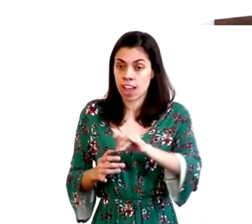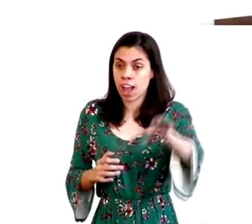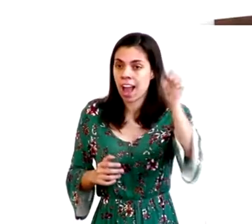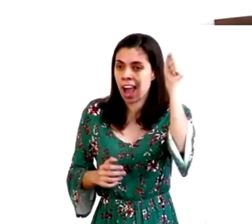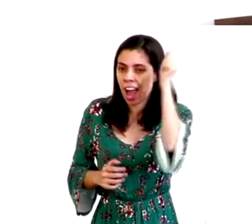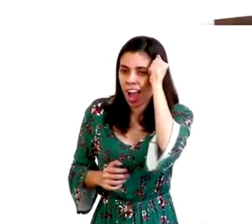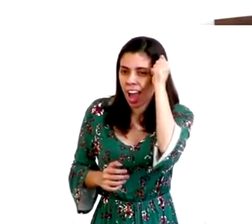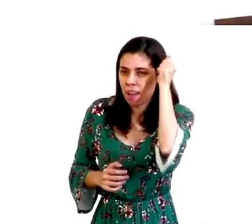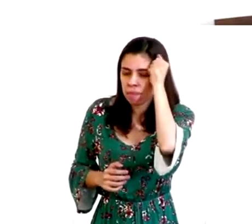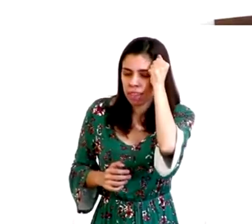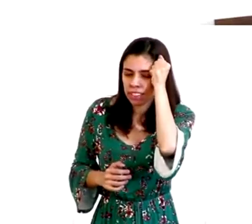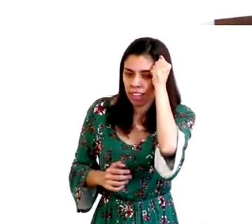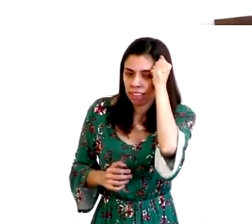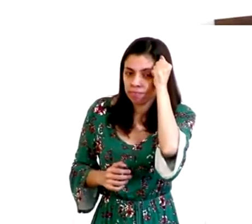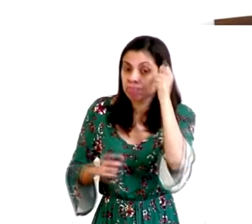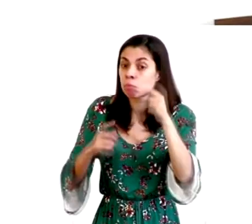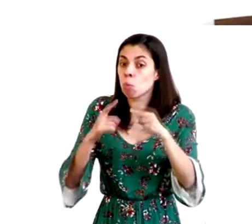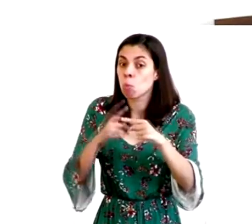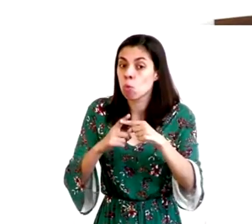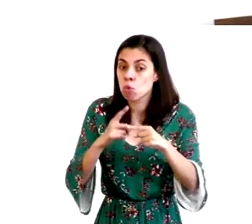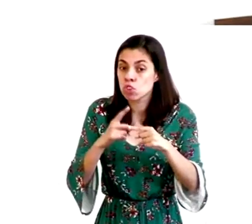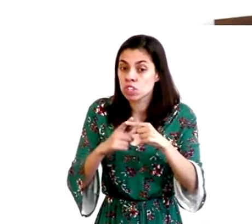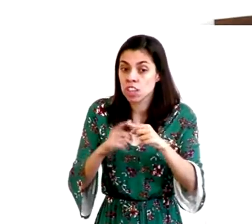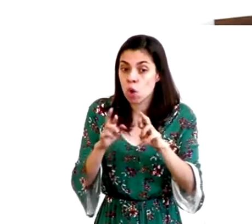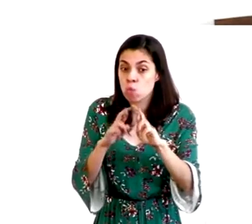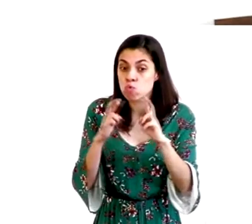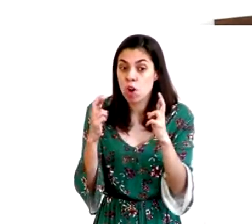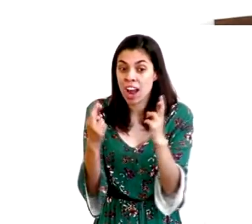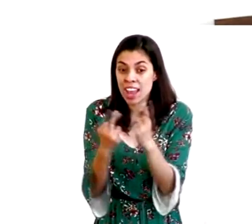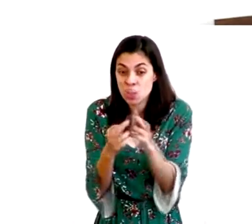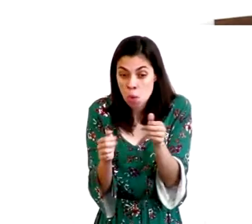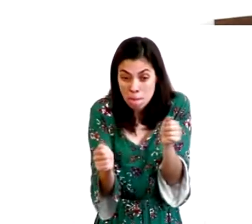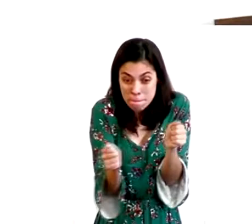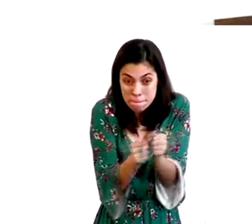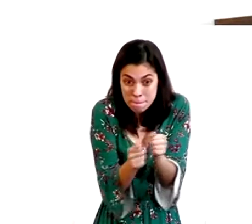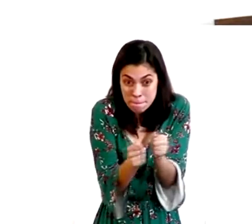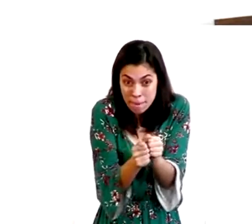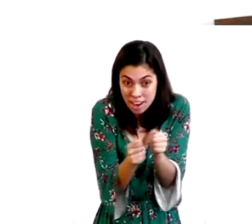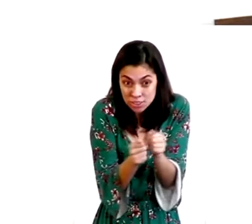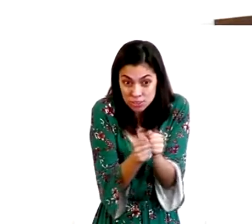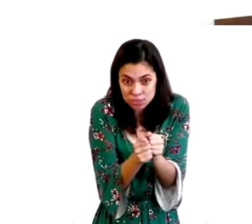o reino dos céus. A resposta à primeira pergunta: